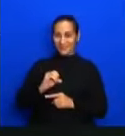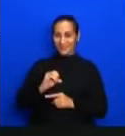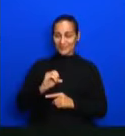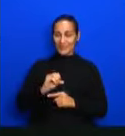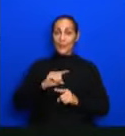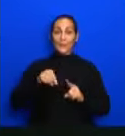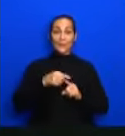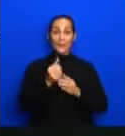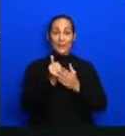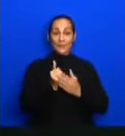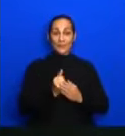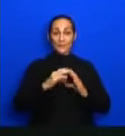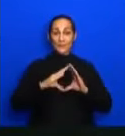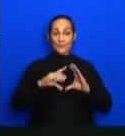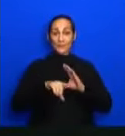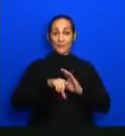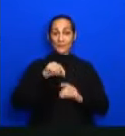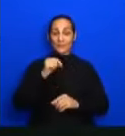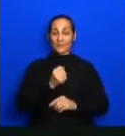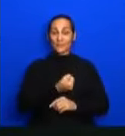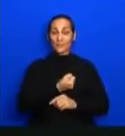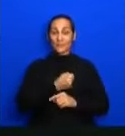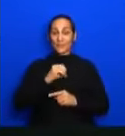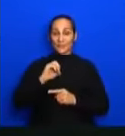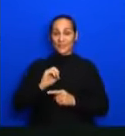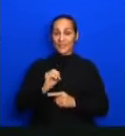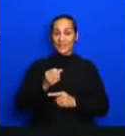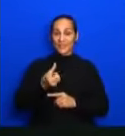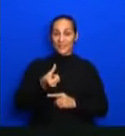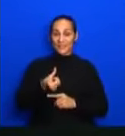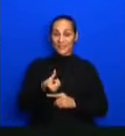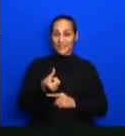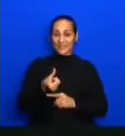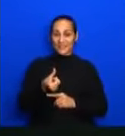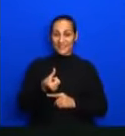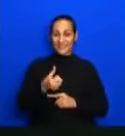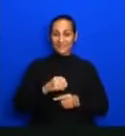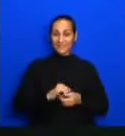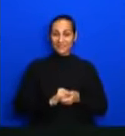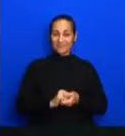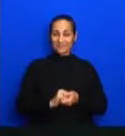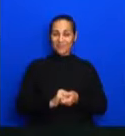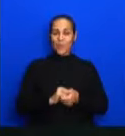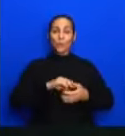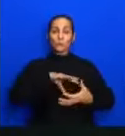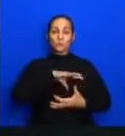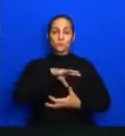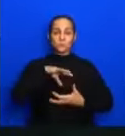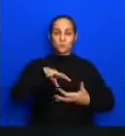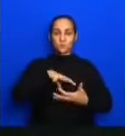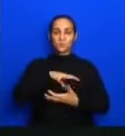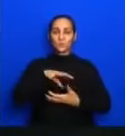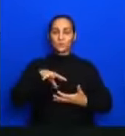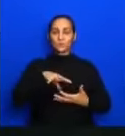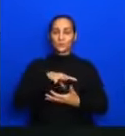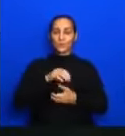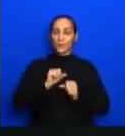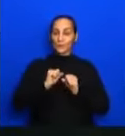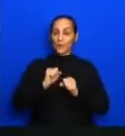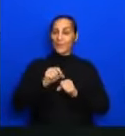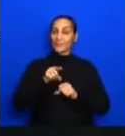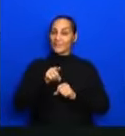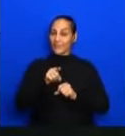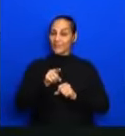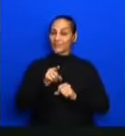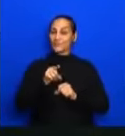6.479. Mais uma bola sorteada, 06, número 06. Globo girando. Pode vir o